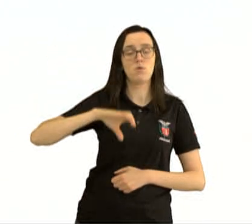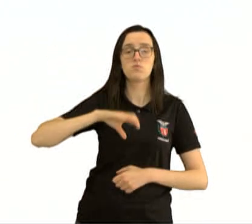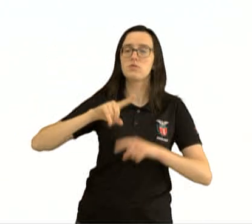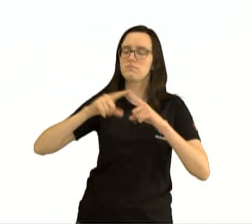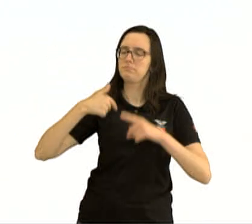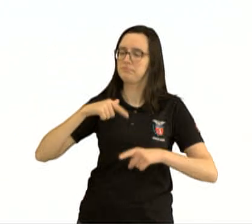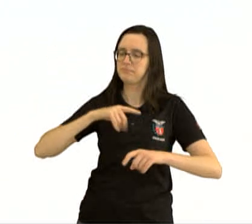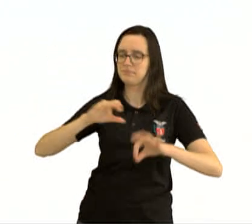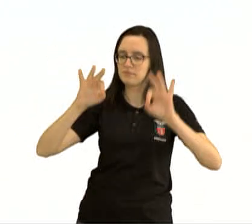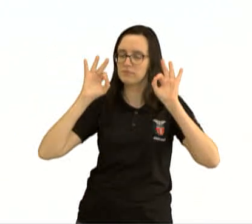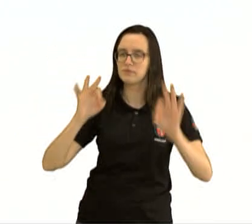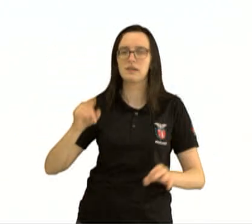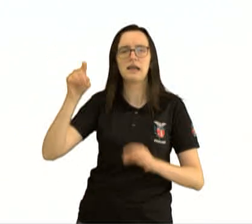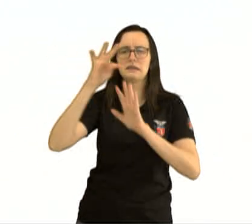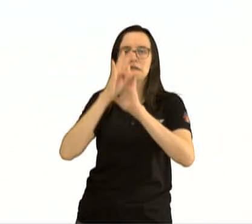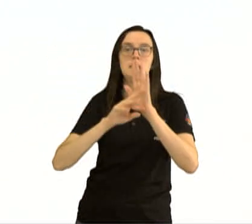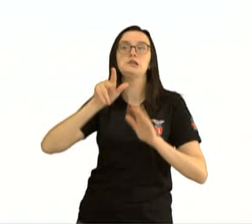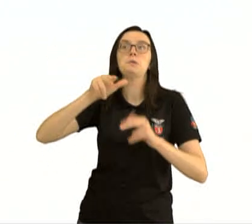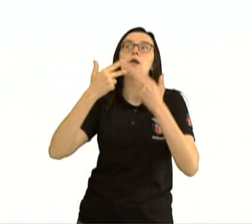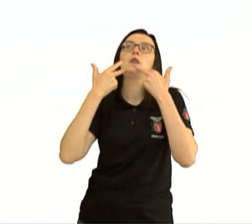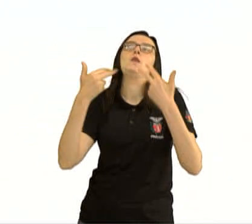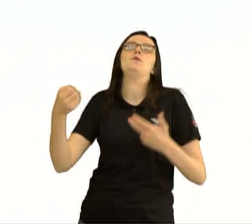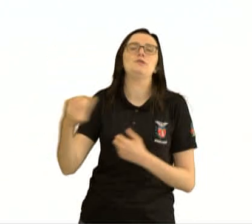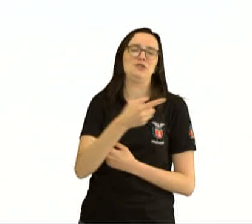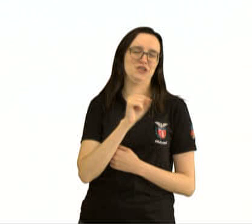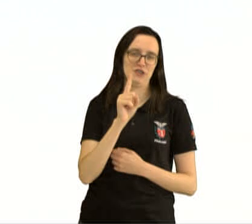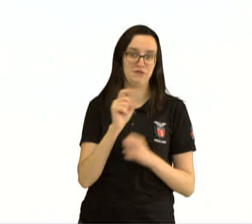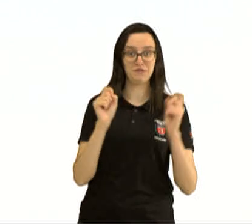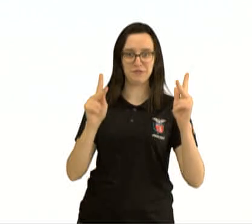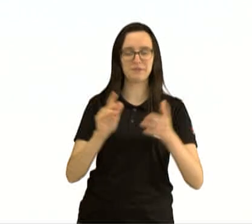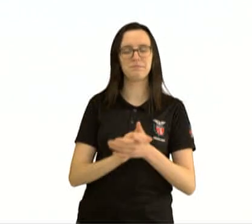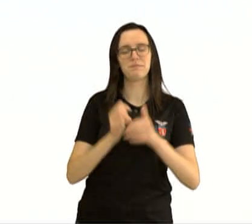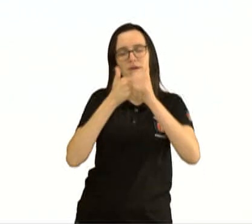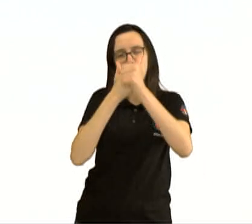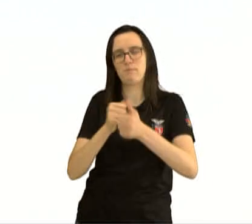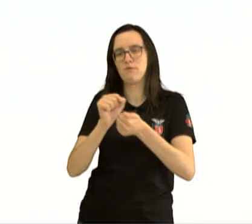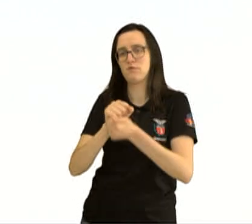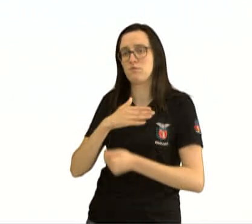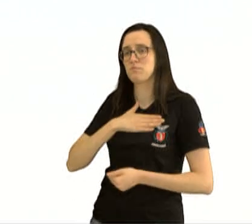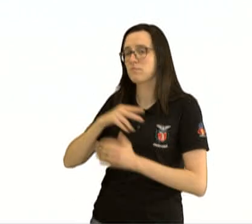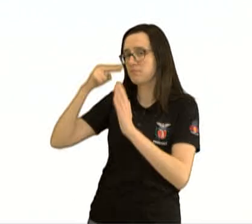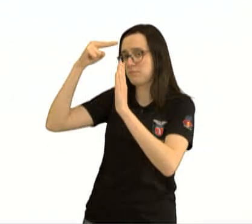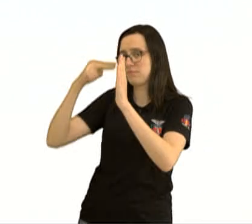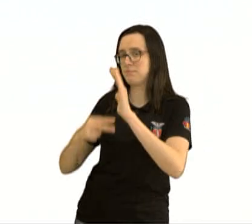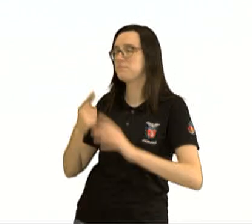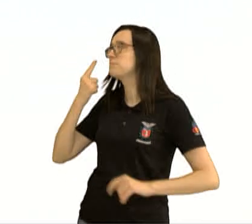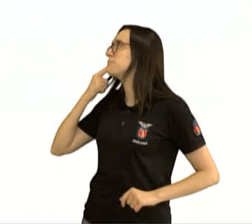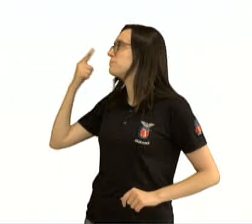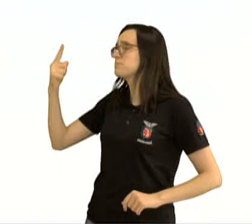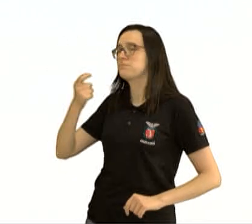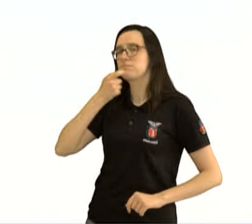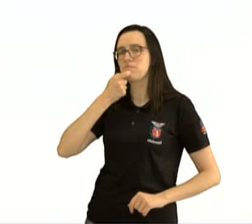tenho certeza que para vocês aqui não vai ser novidade, tá bom? Então acompanha comigo a leitura aqui, vamos lá?